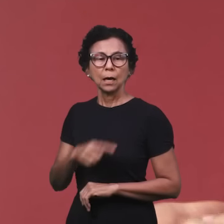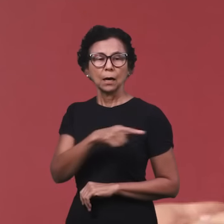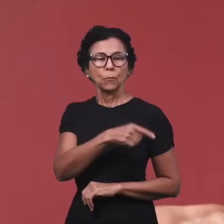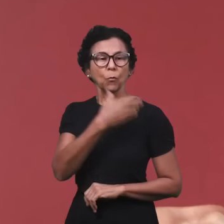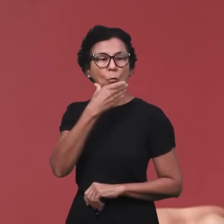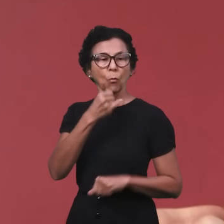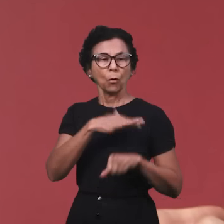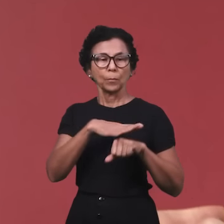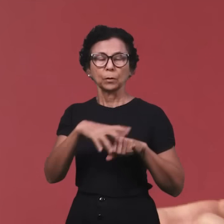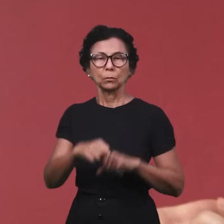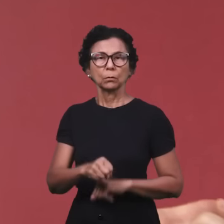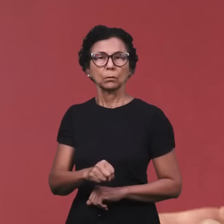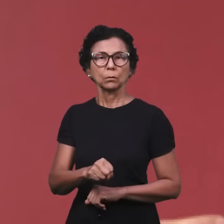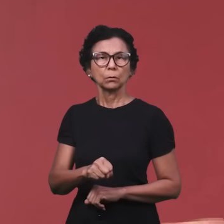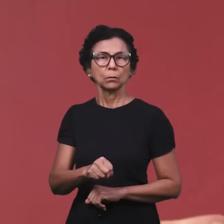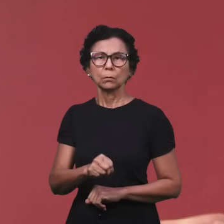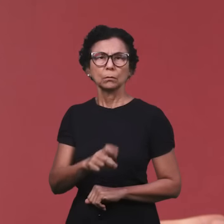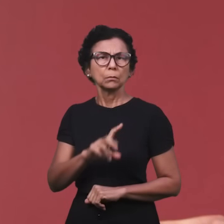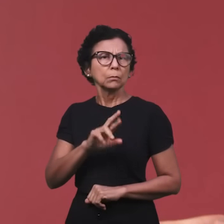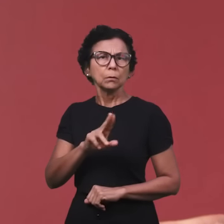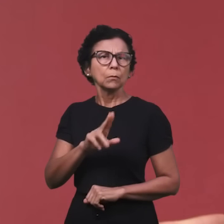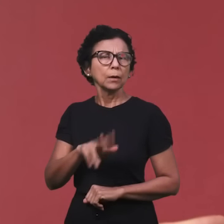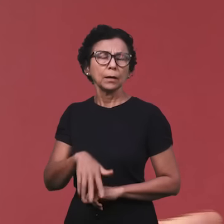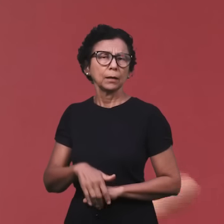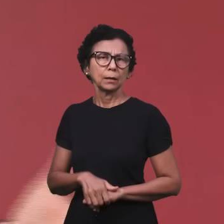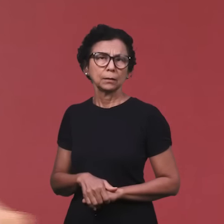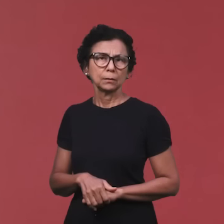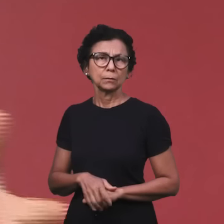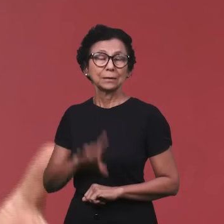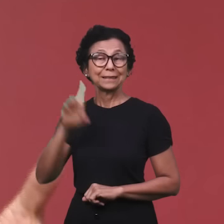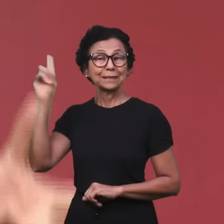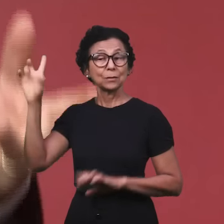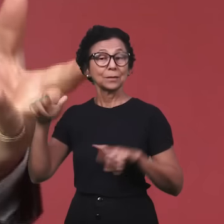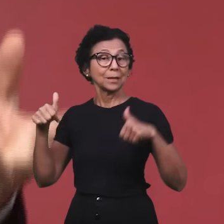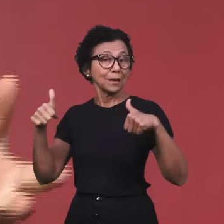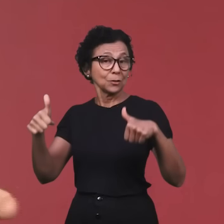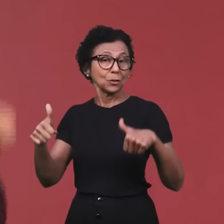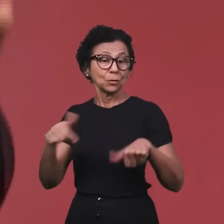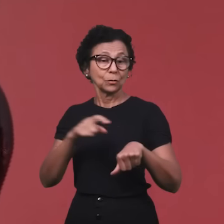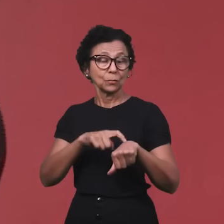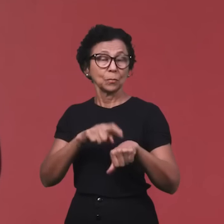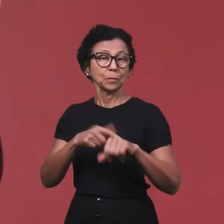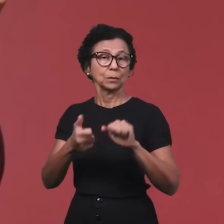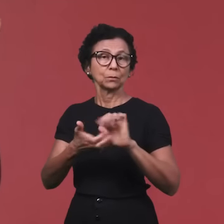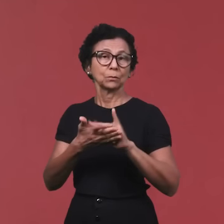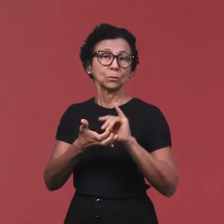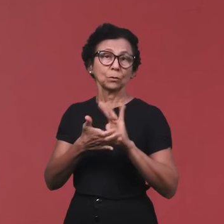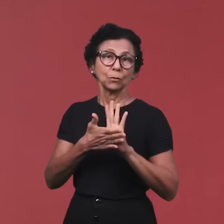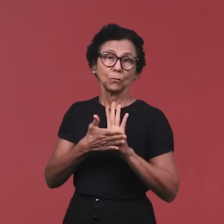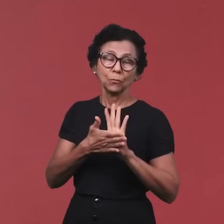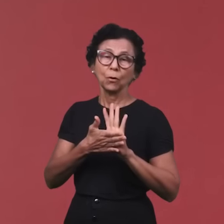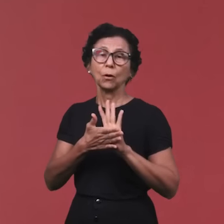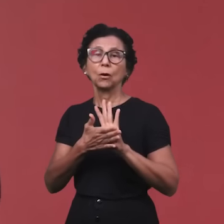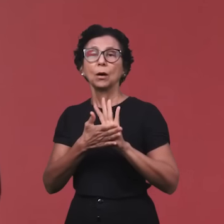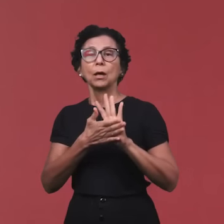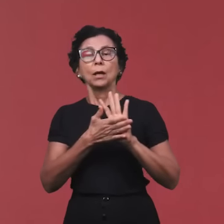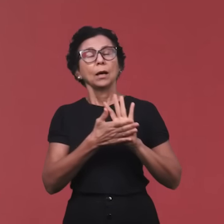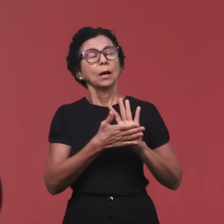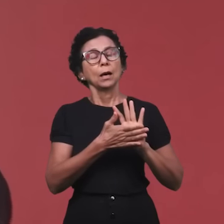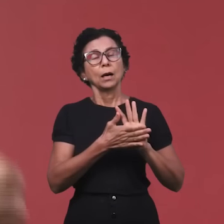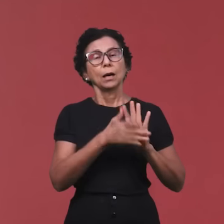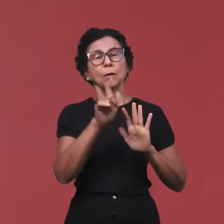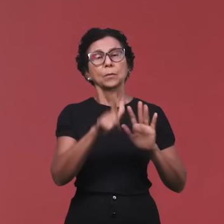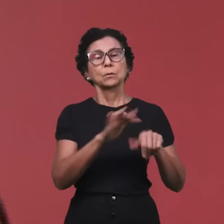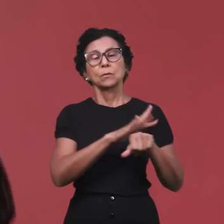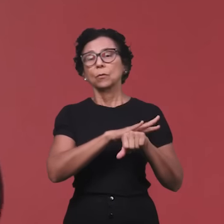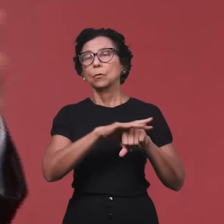foi o instrumentista que curou, ele nem orou para curar. Então Deus operou uma bênção. Às vezes no meio do louvor, durante o louvor, o Senhor curava uma pessoa da enfermidade